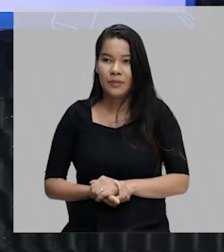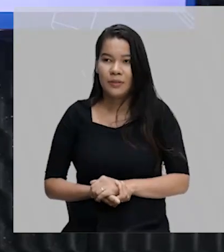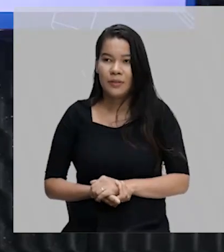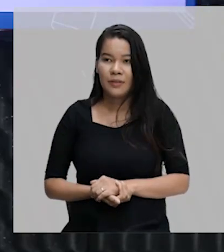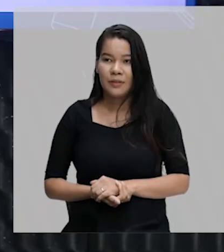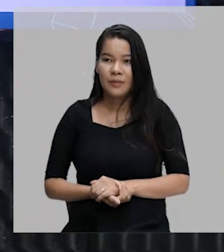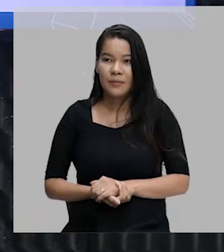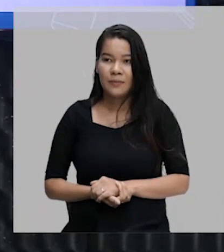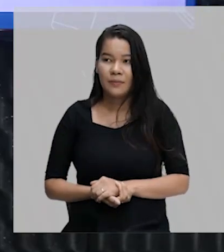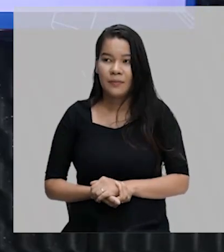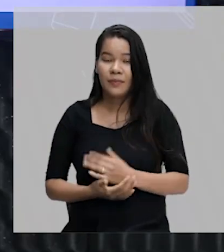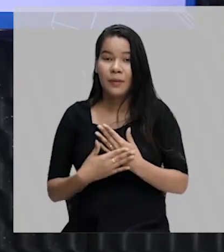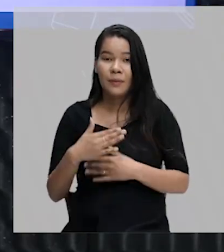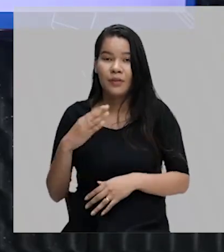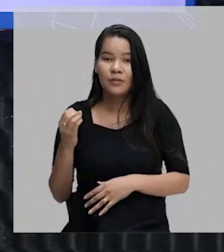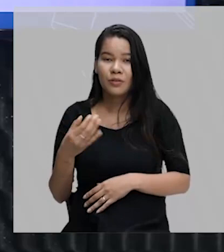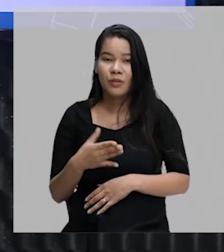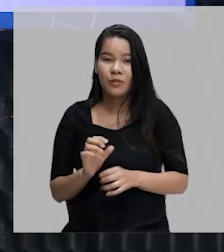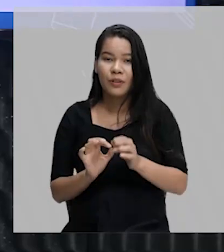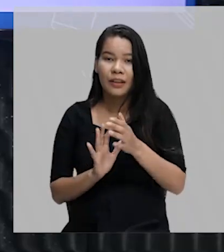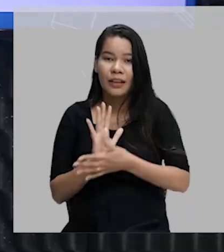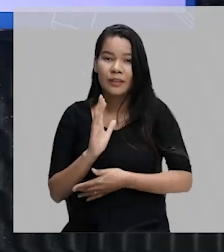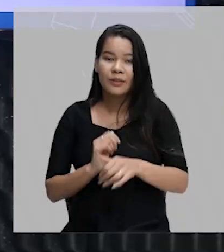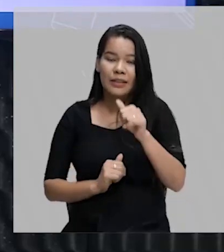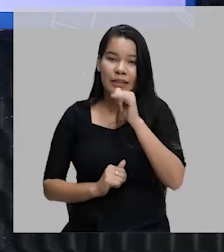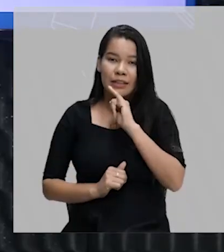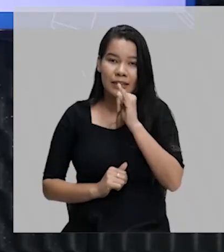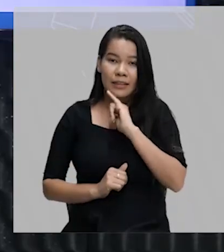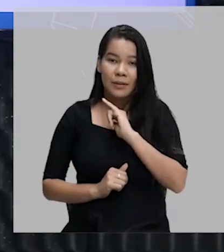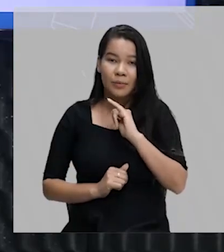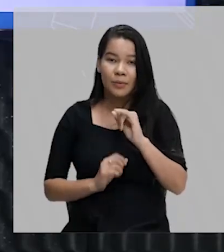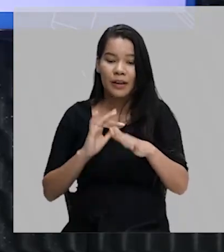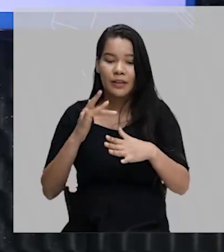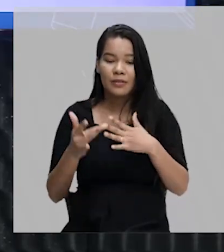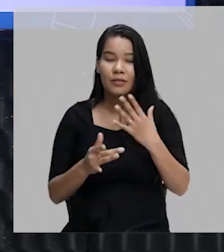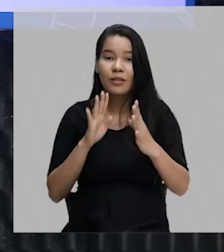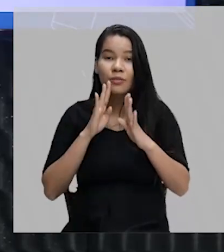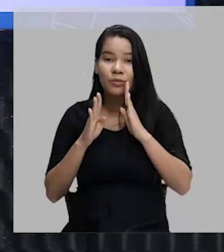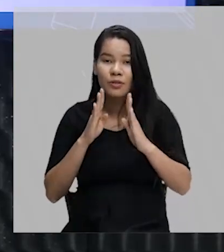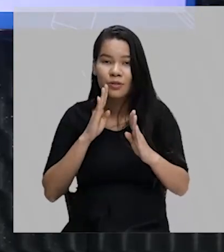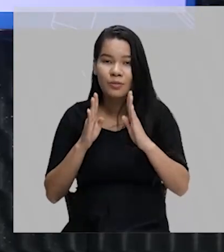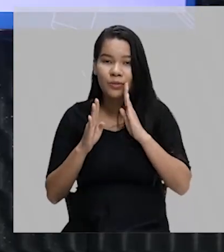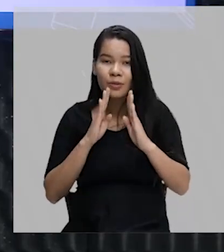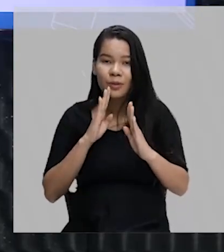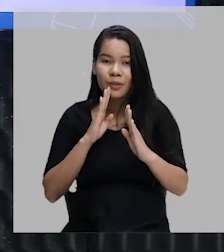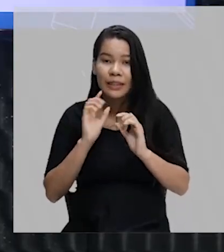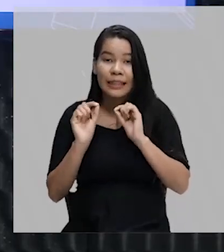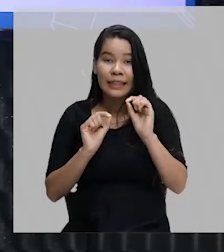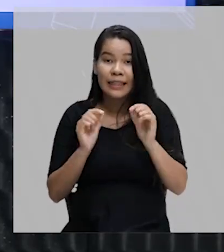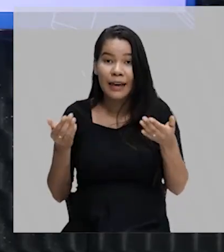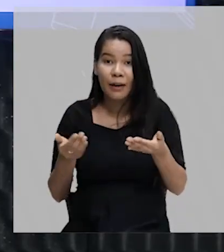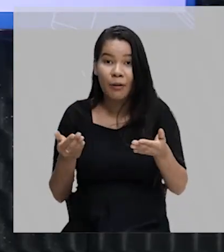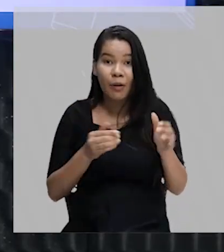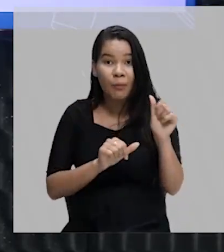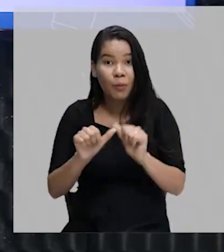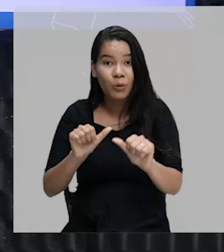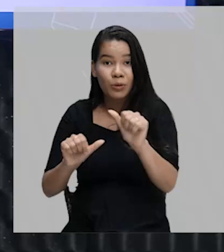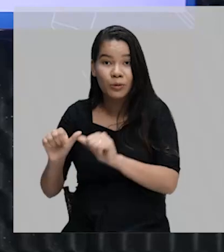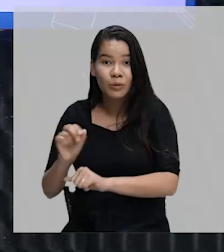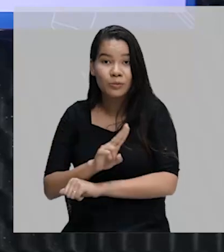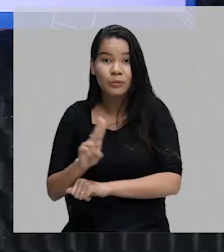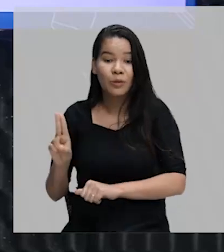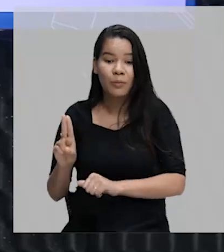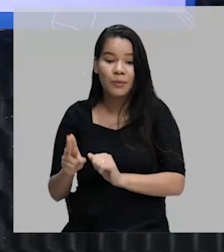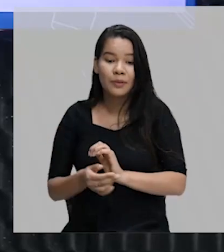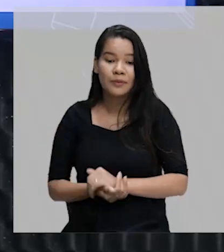as mais recentemente criadas, como, por exemplo, o caso do Facebook, que recentemente mudou de nome para Meta, não é